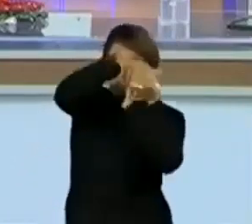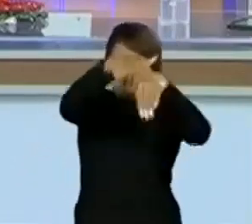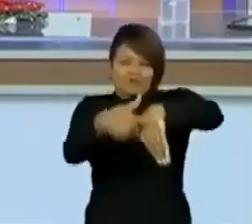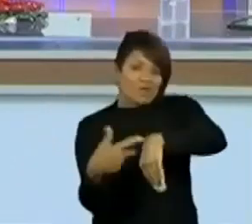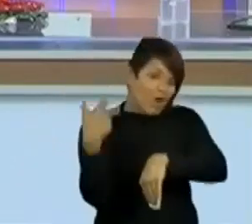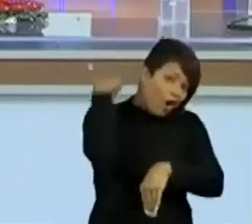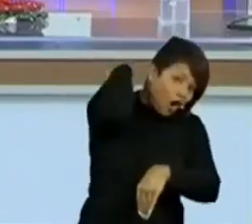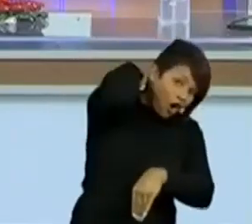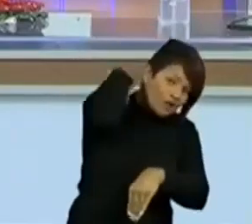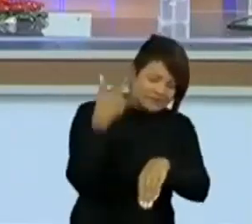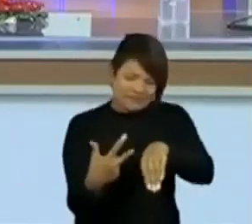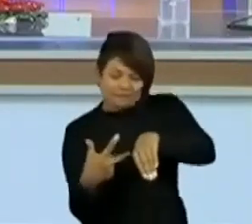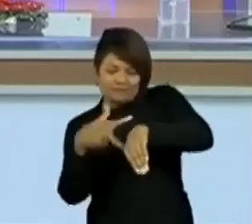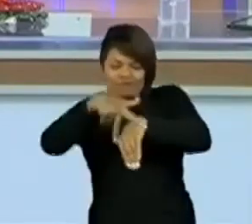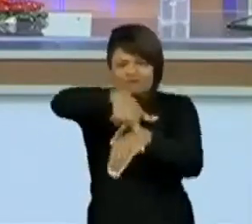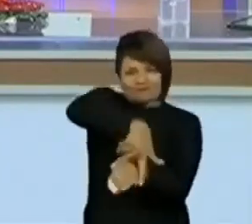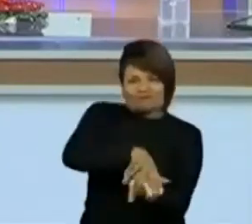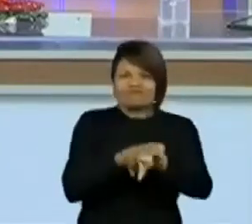costas,